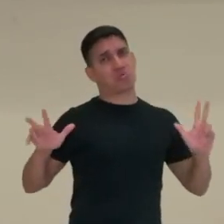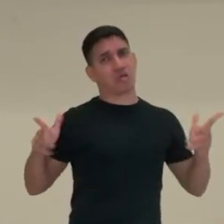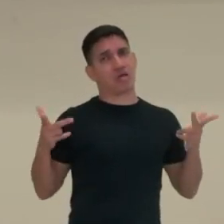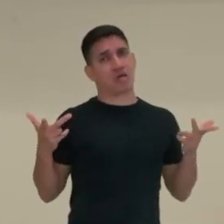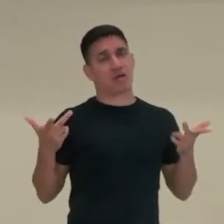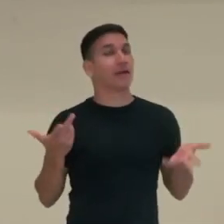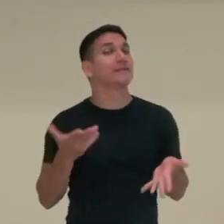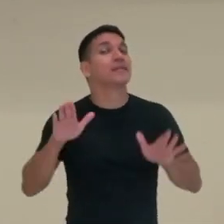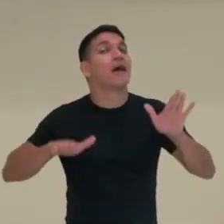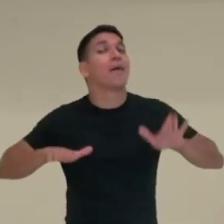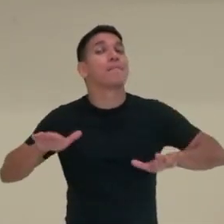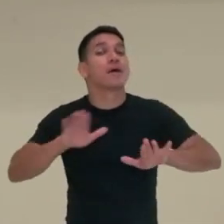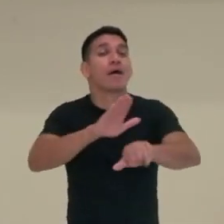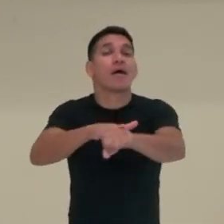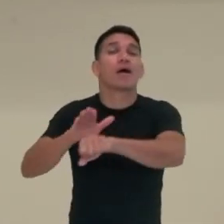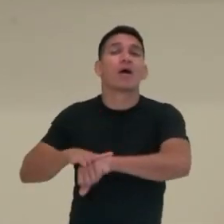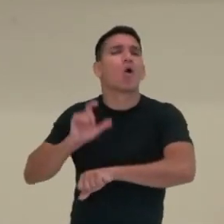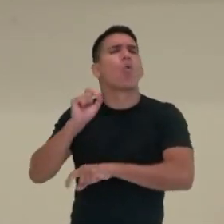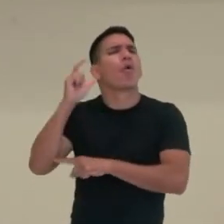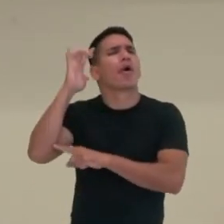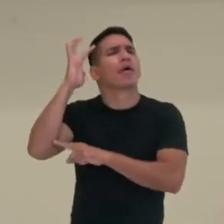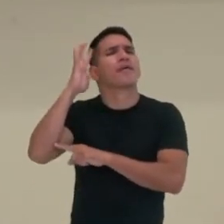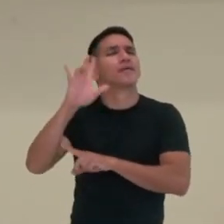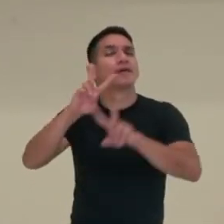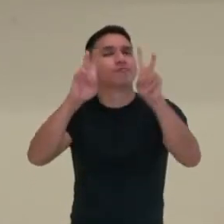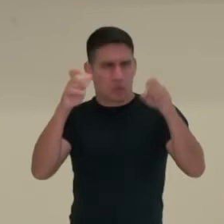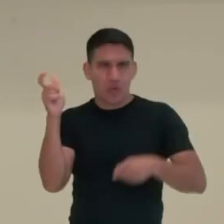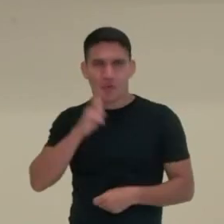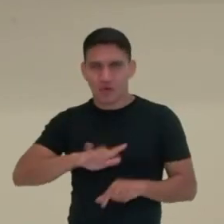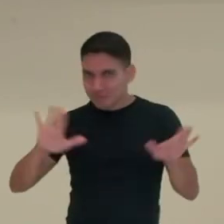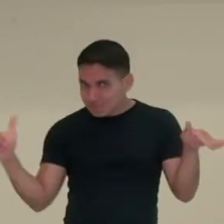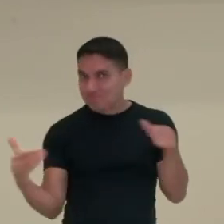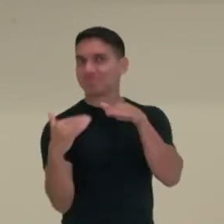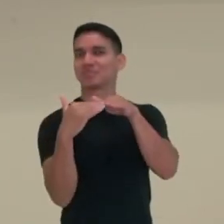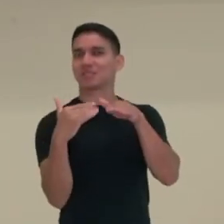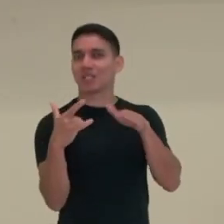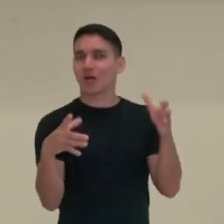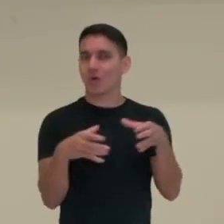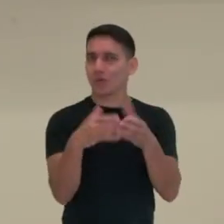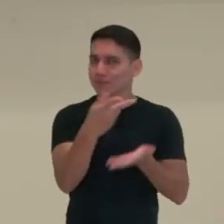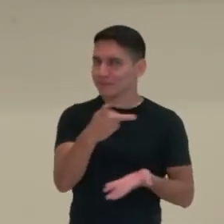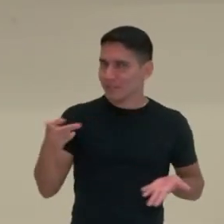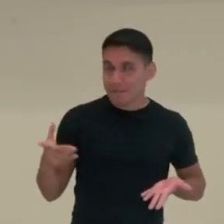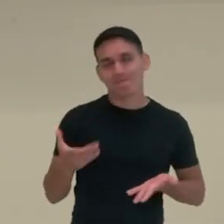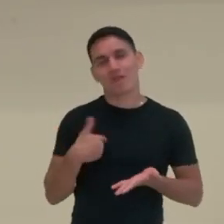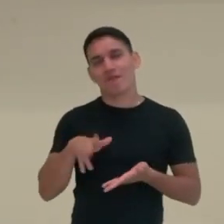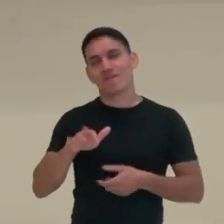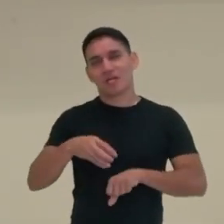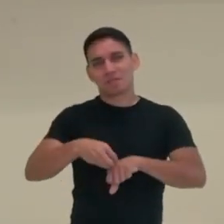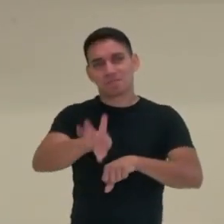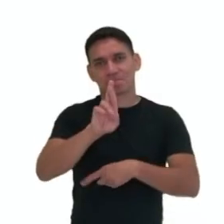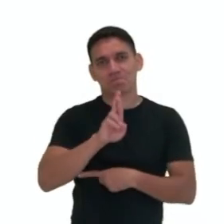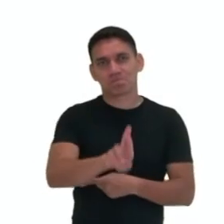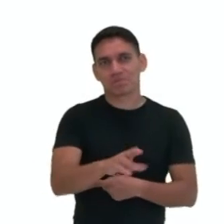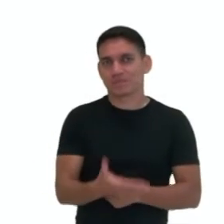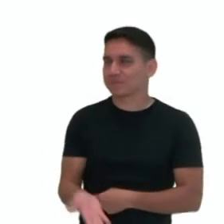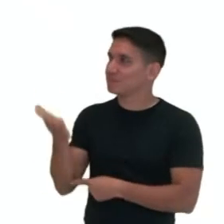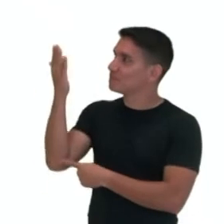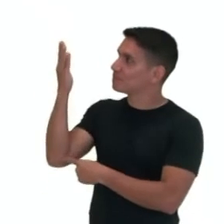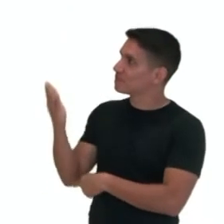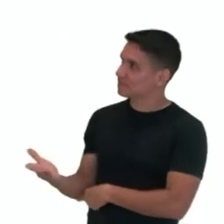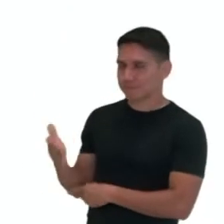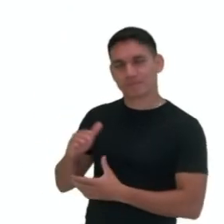O que vocês pensam sobre isso? Conseguiram chegar a algum acordo aí na turma? Vou deixar aqui então uma sugestão